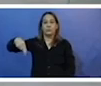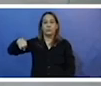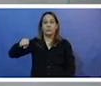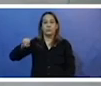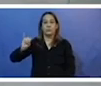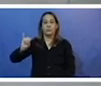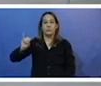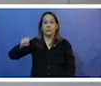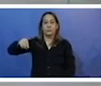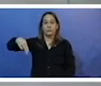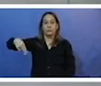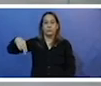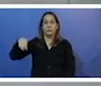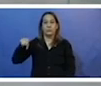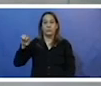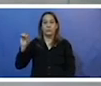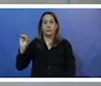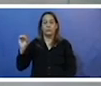1,